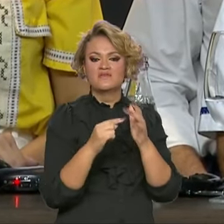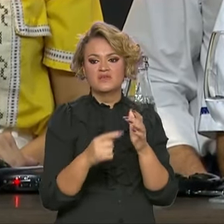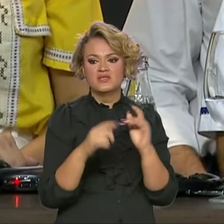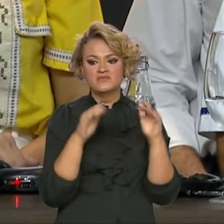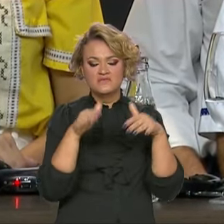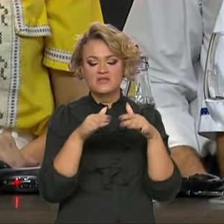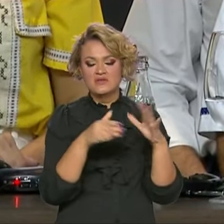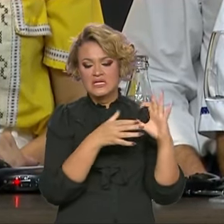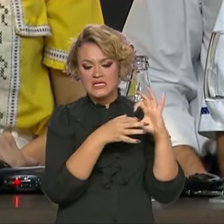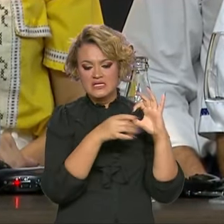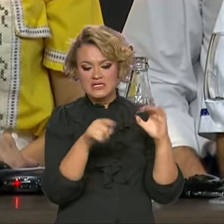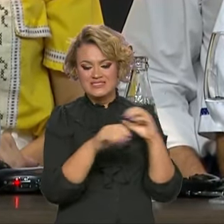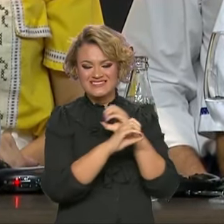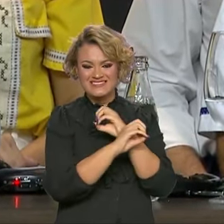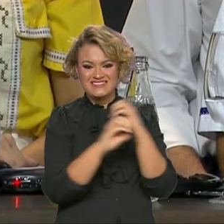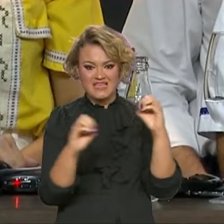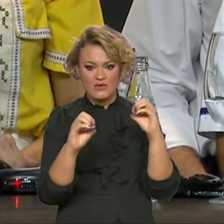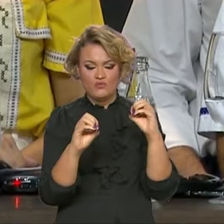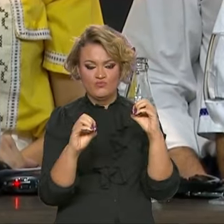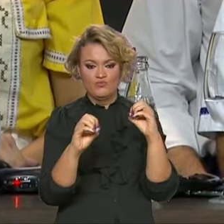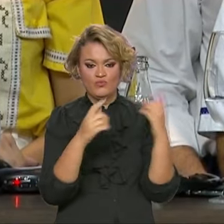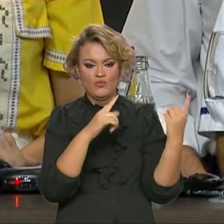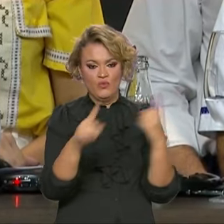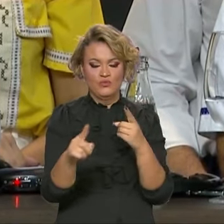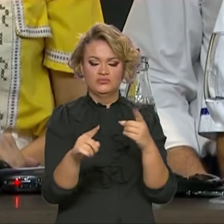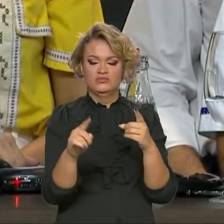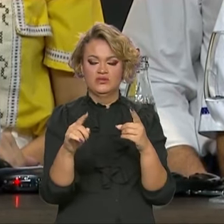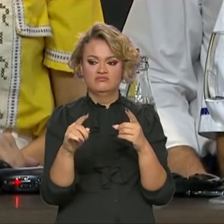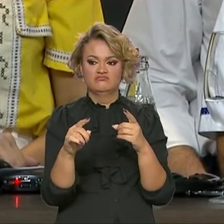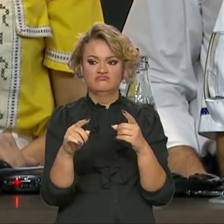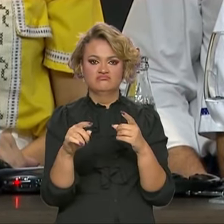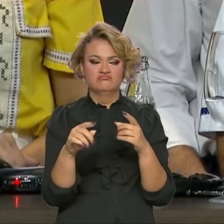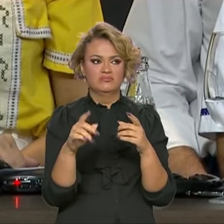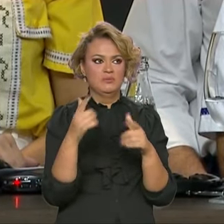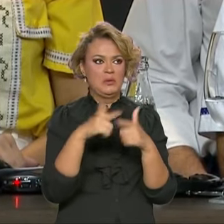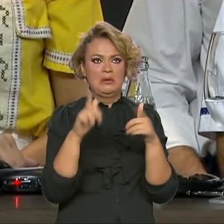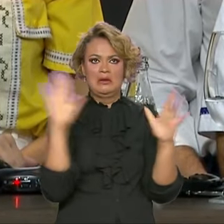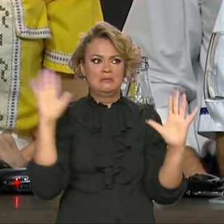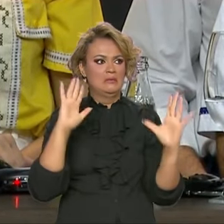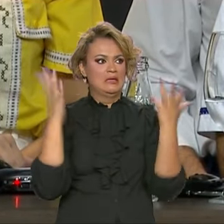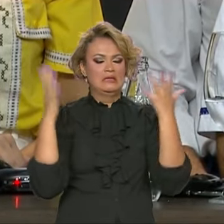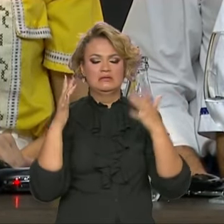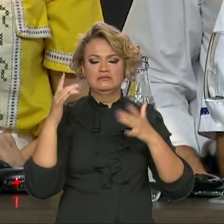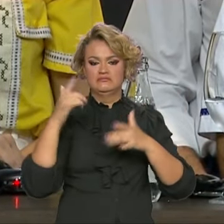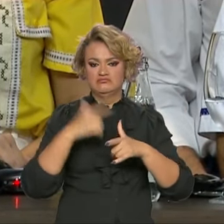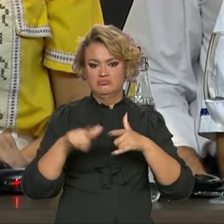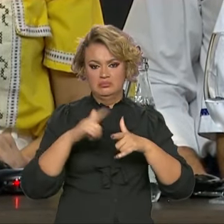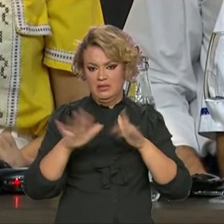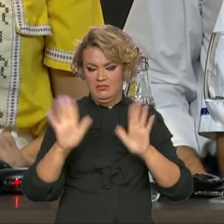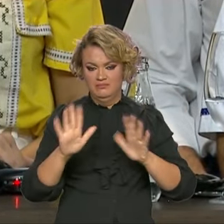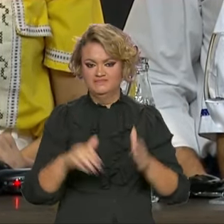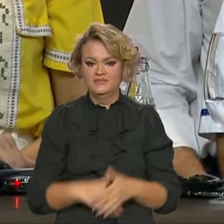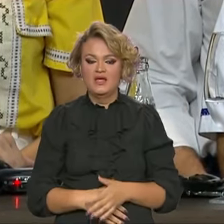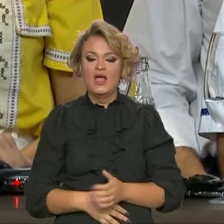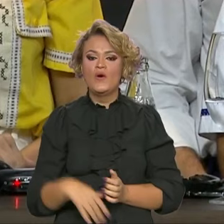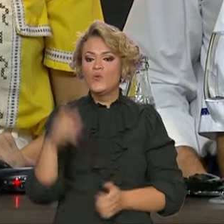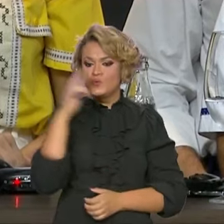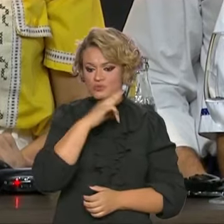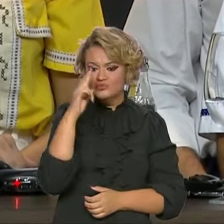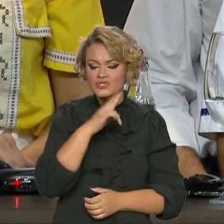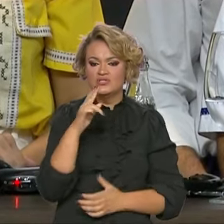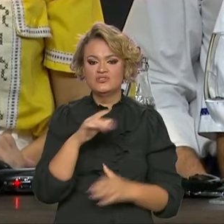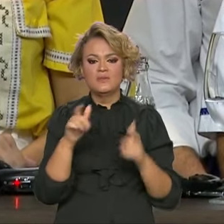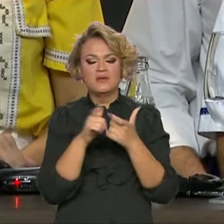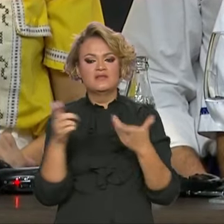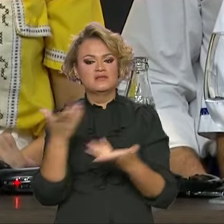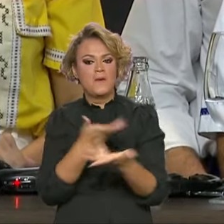contexto de severo agravamento da crise climática. Nunca foi tão urgente retomar e ampliar